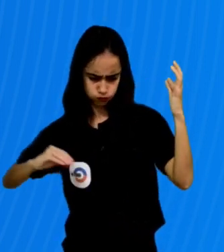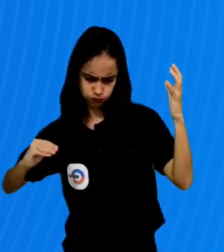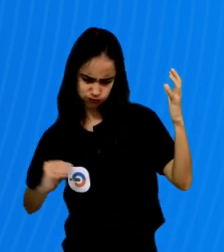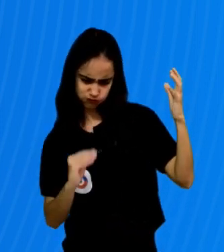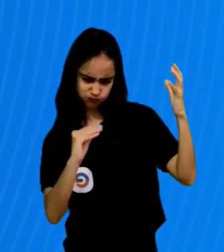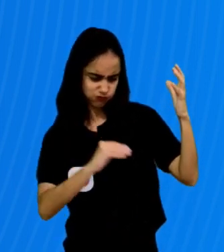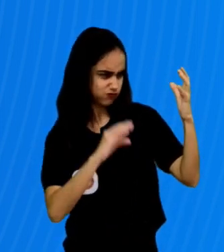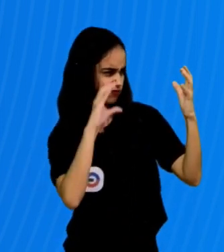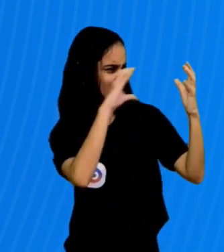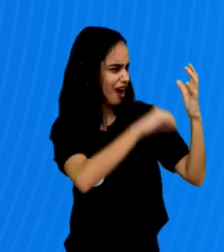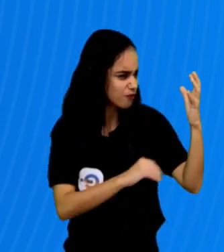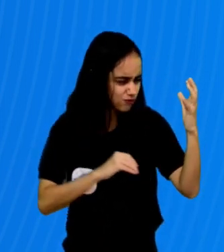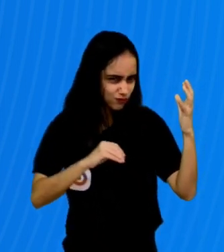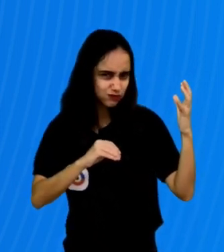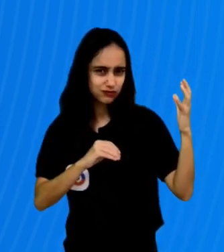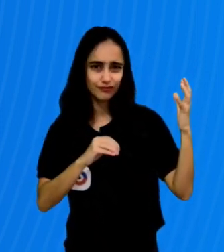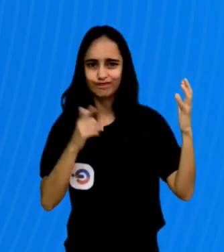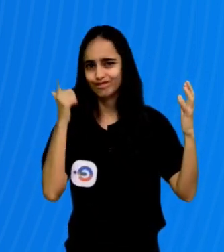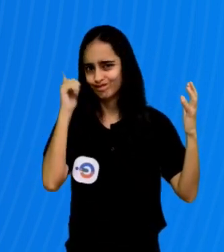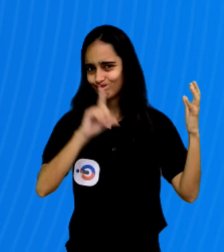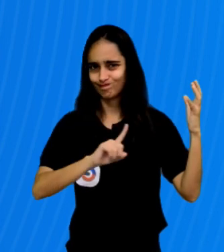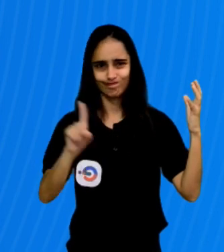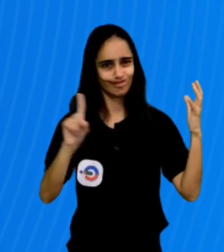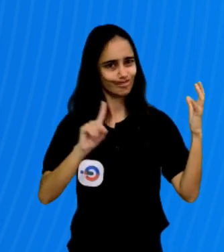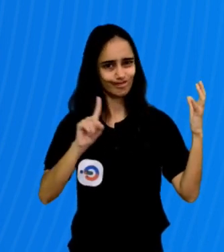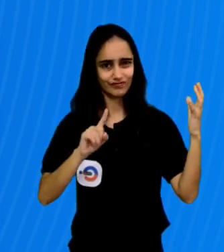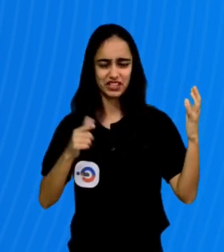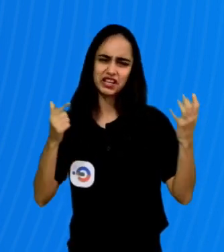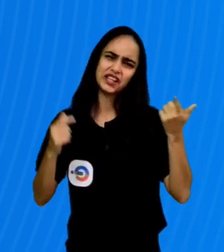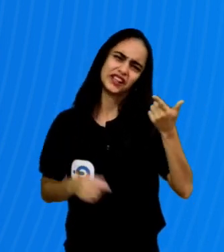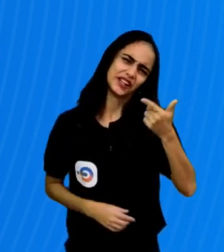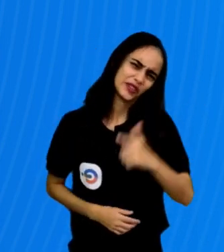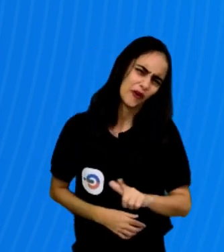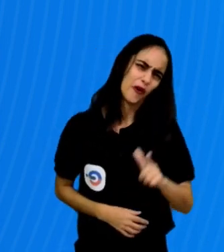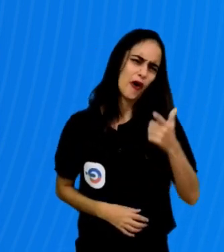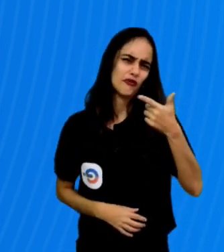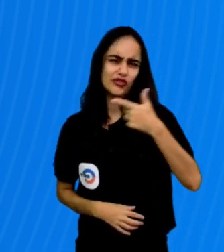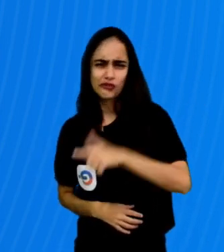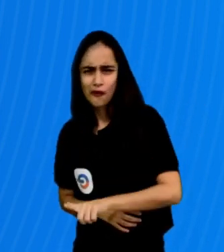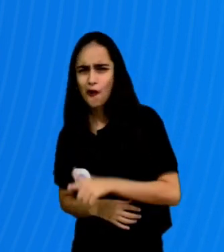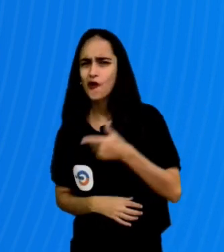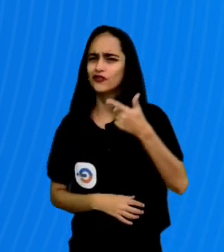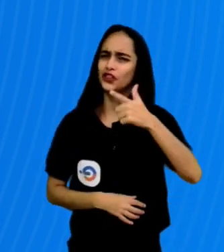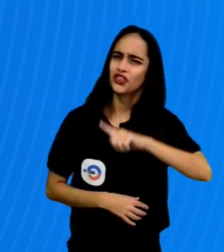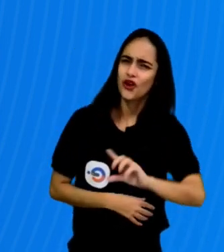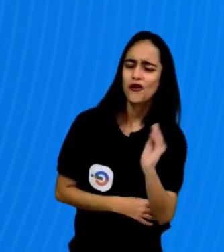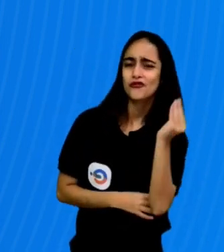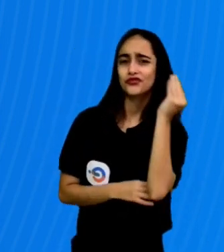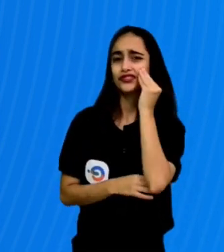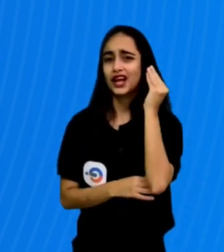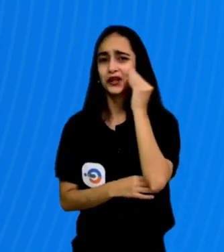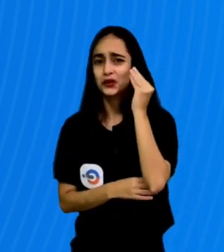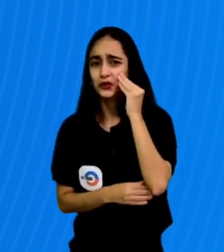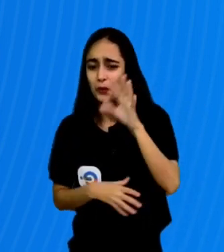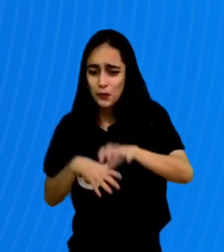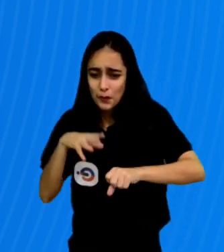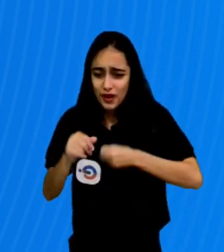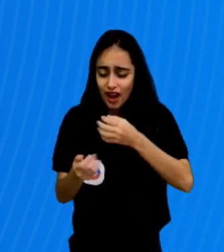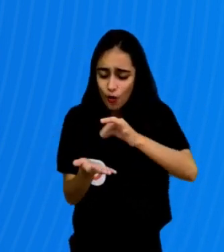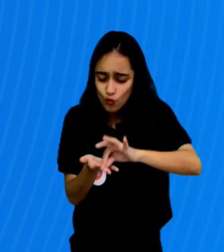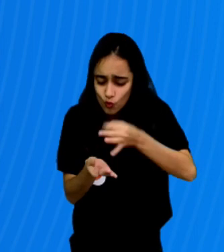também sem sucesso. De novo e de novo, ela buscou pelo cacho